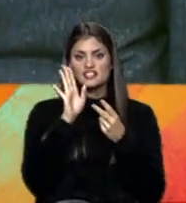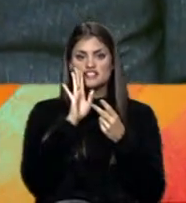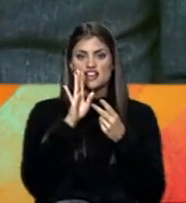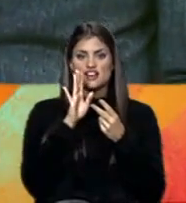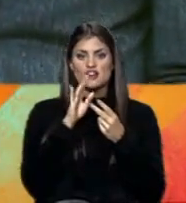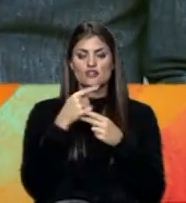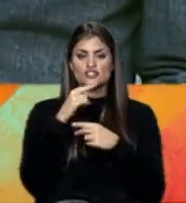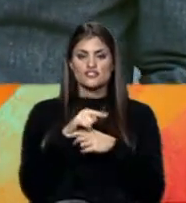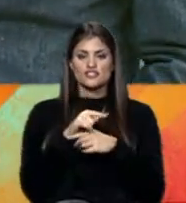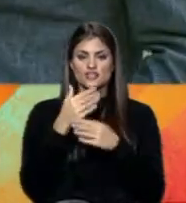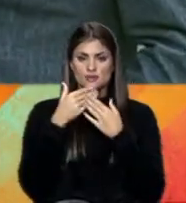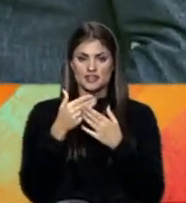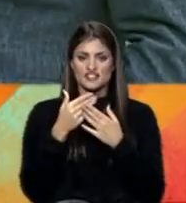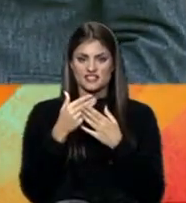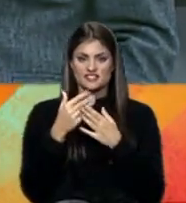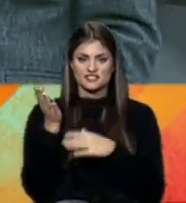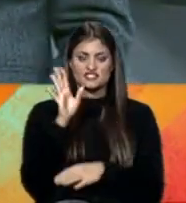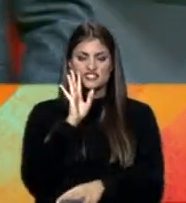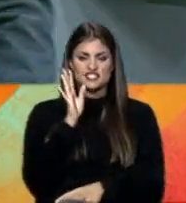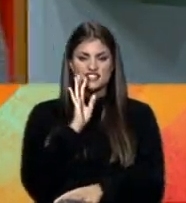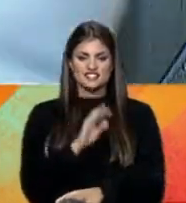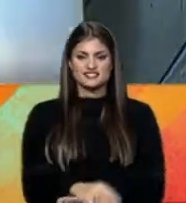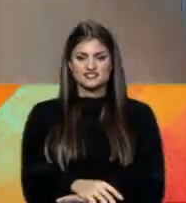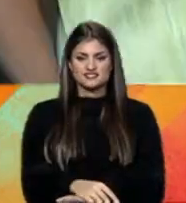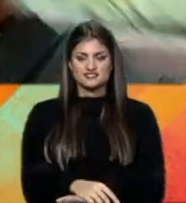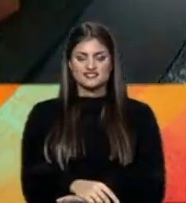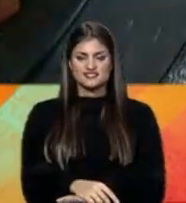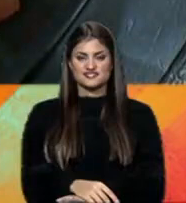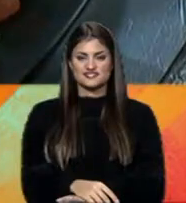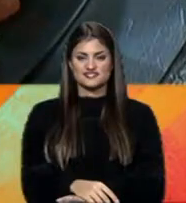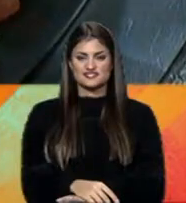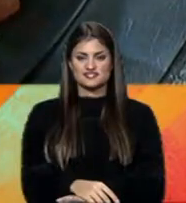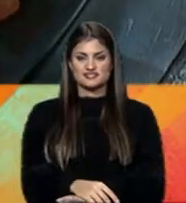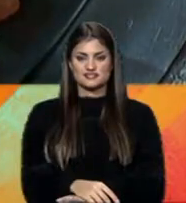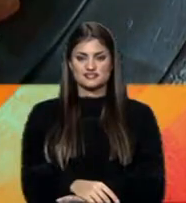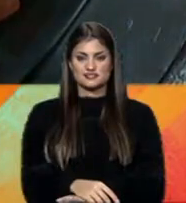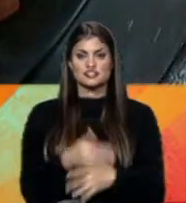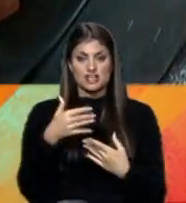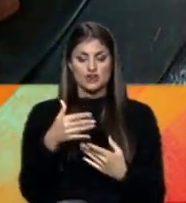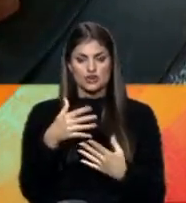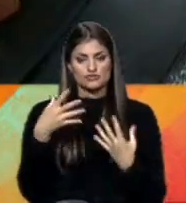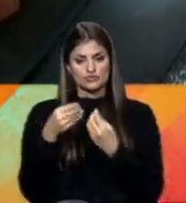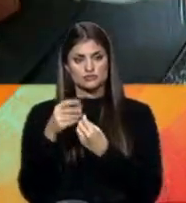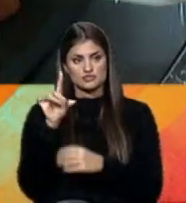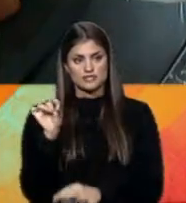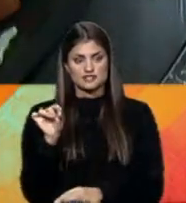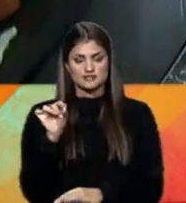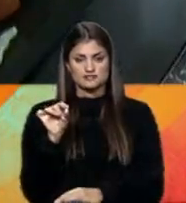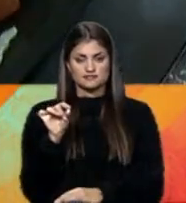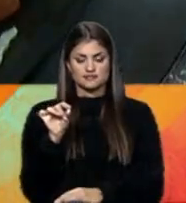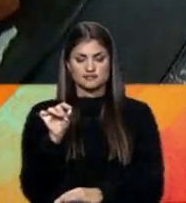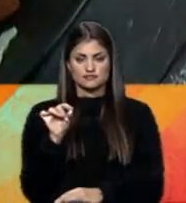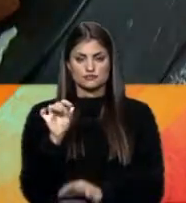Obrigada mais uma vez pela parte que me toca. Nada, até Sónia, já. Sempre às ordens. Conta connosco. E agora juntamos, por